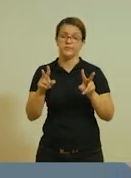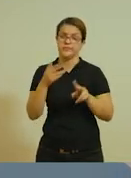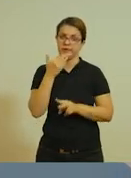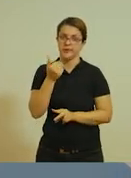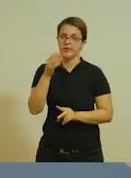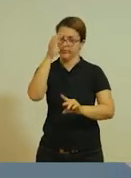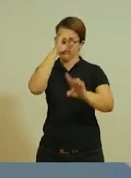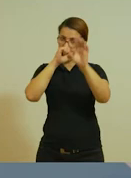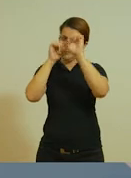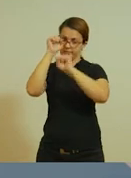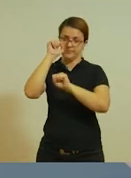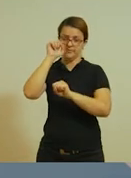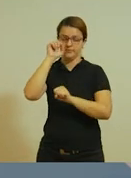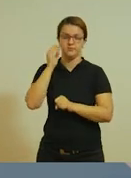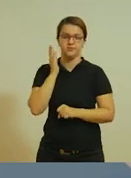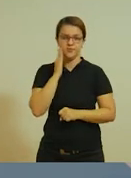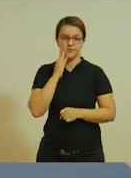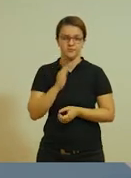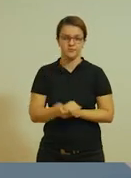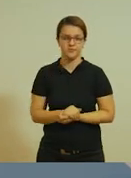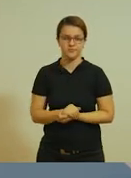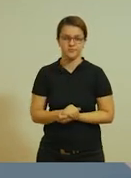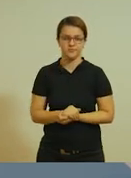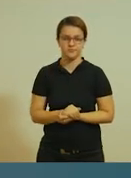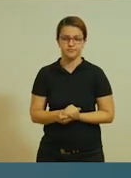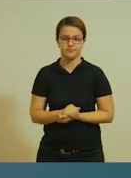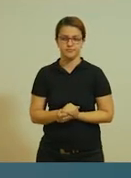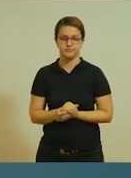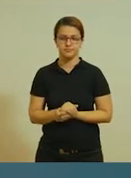melhor. Então, nós vamos pegar o numerador